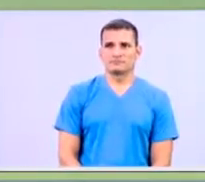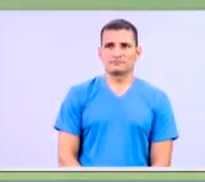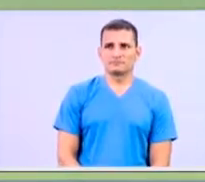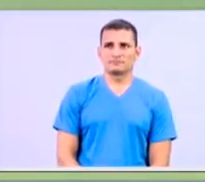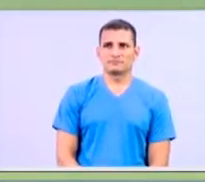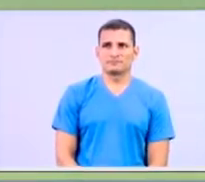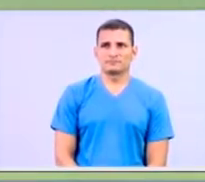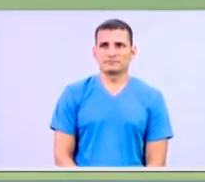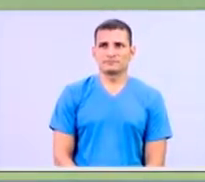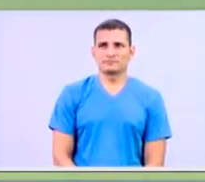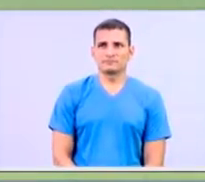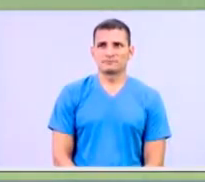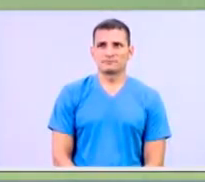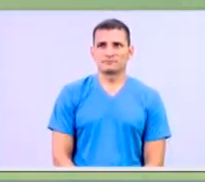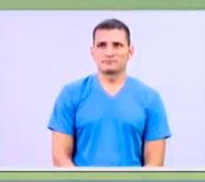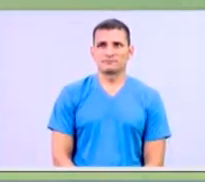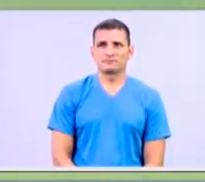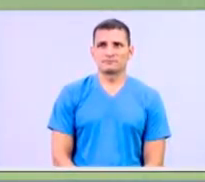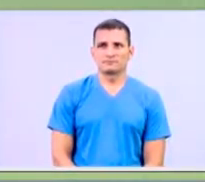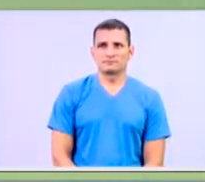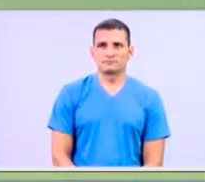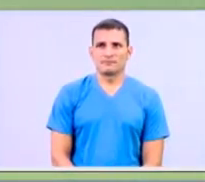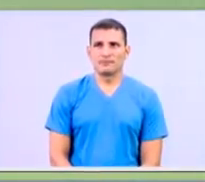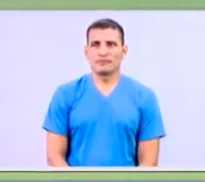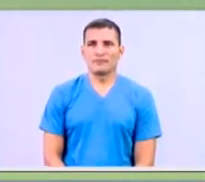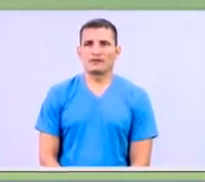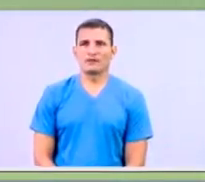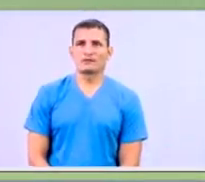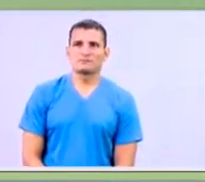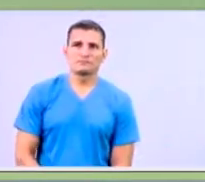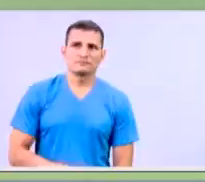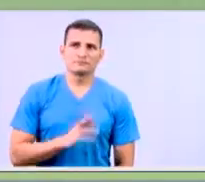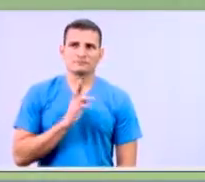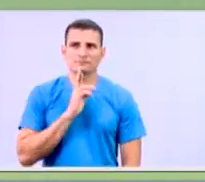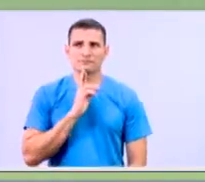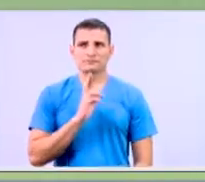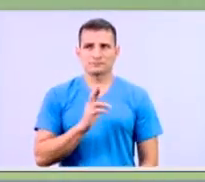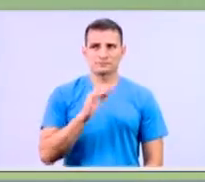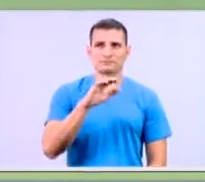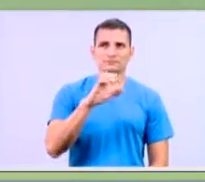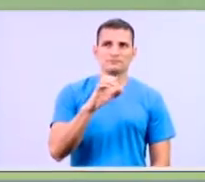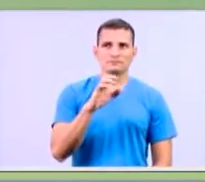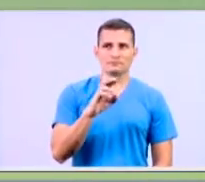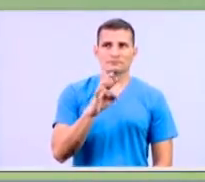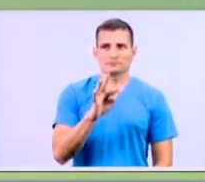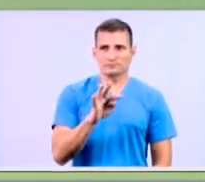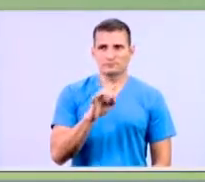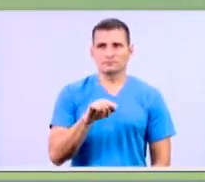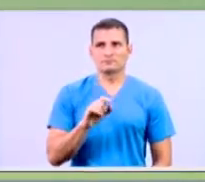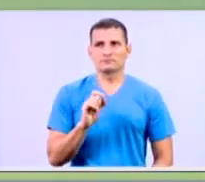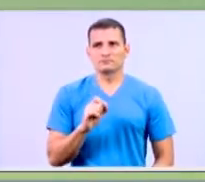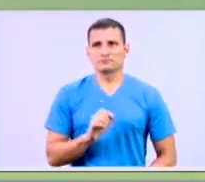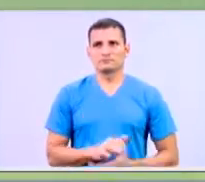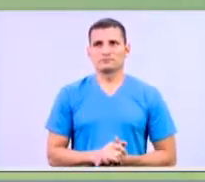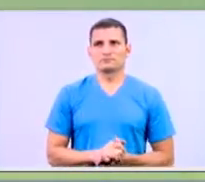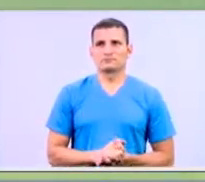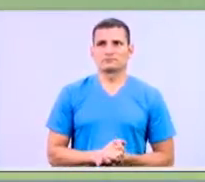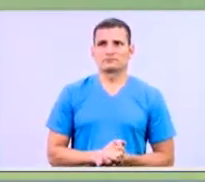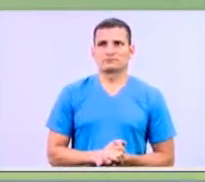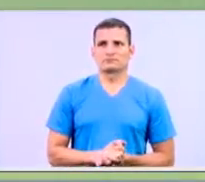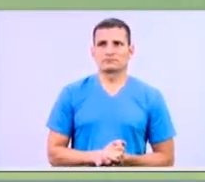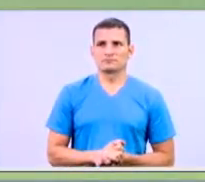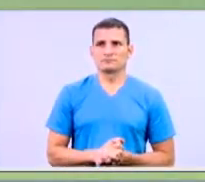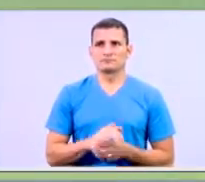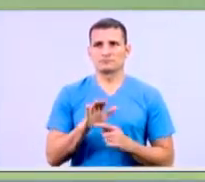temos como resposta da questão, a importância do CERT-BR seria também de atender os requisitos de segurança da